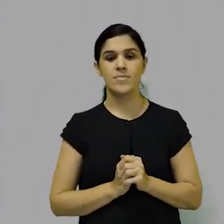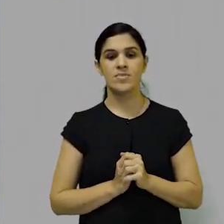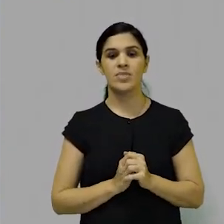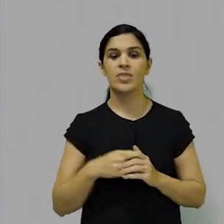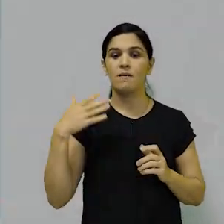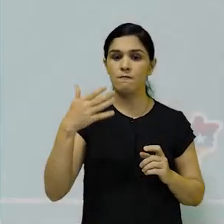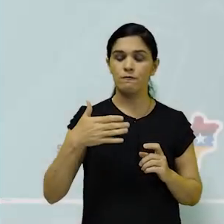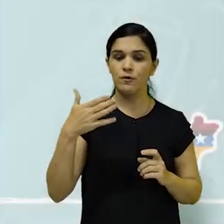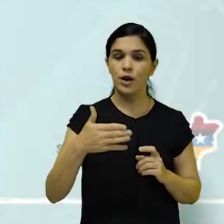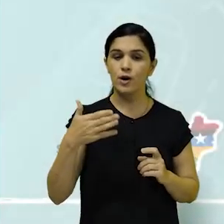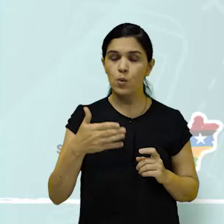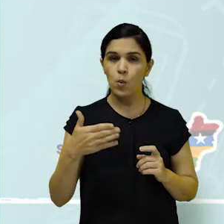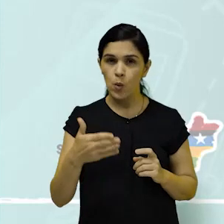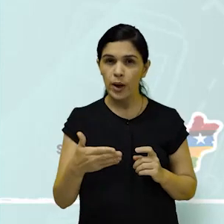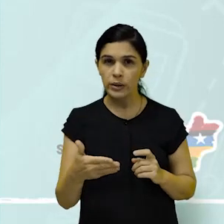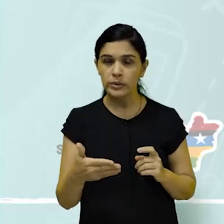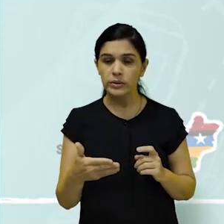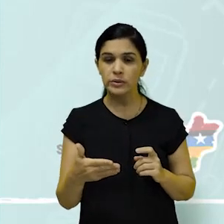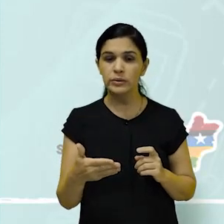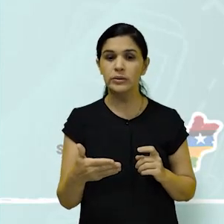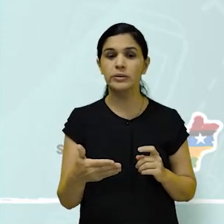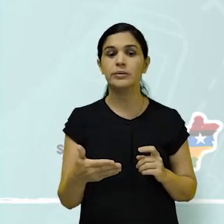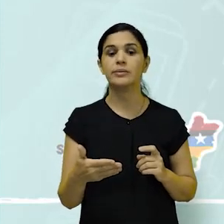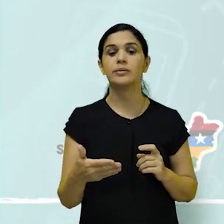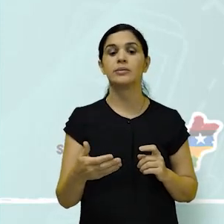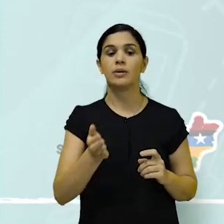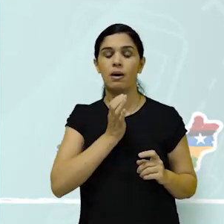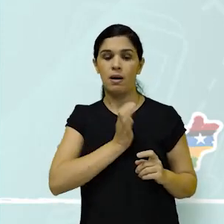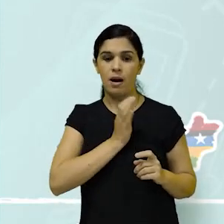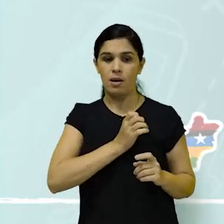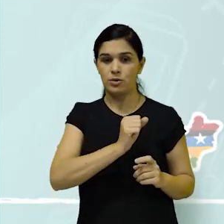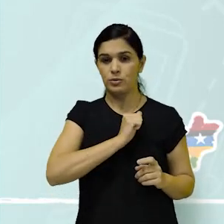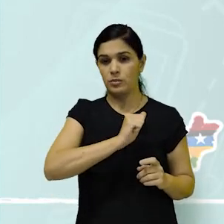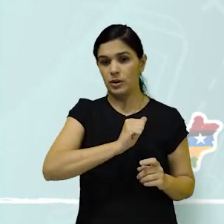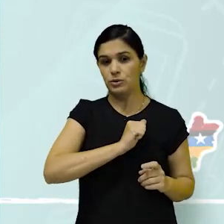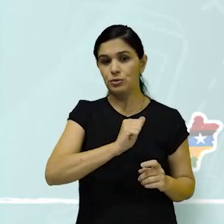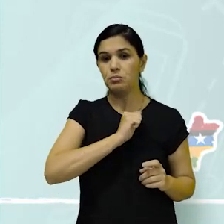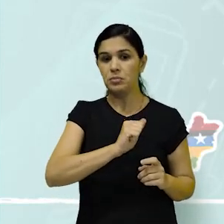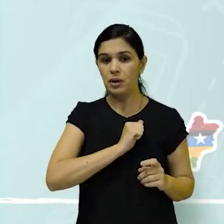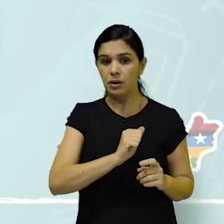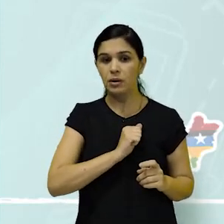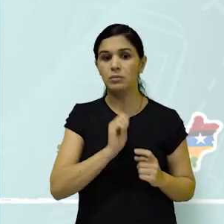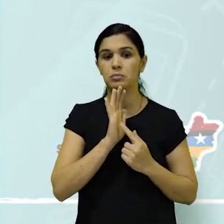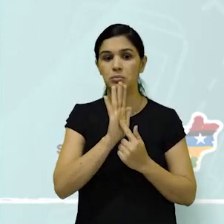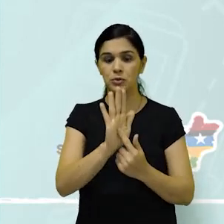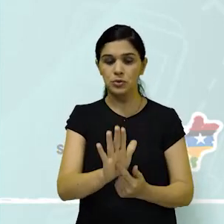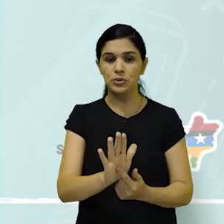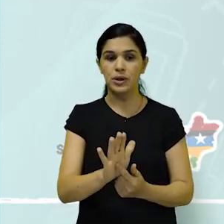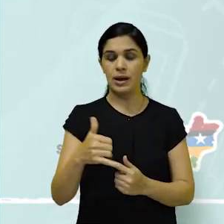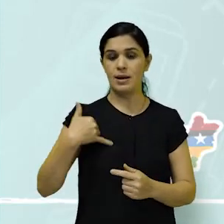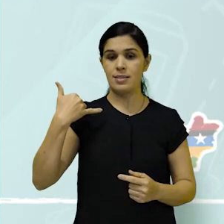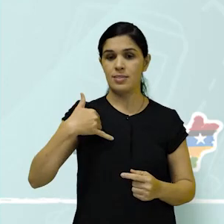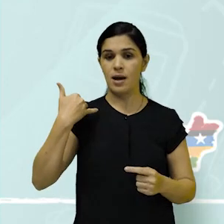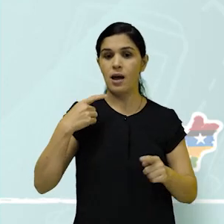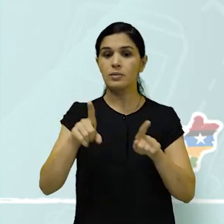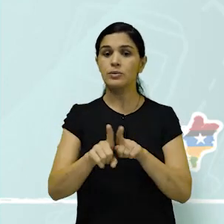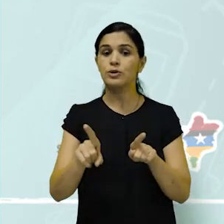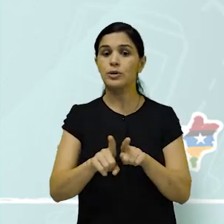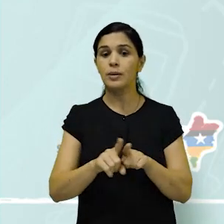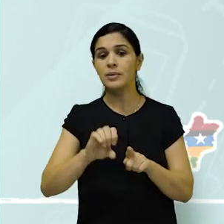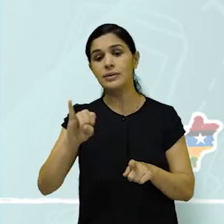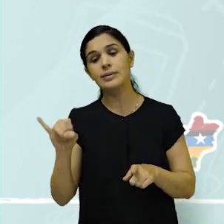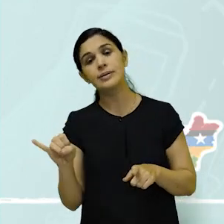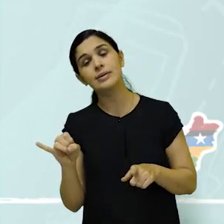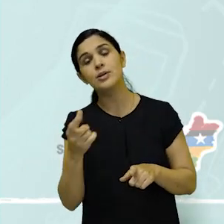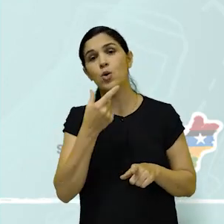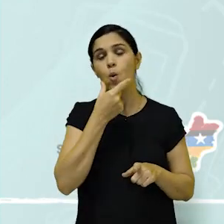aqui, frequência cardíaca, eu disse para vocês que ela altera em relação à idade e em relação ao sexo. Tá certo? Então, eu coloquei aqui